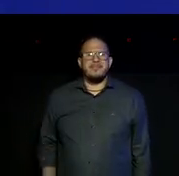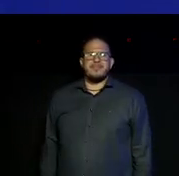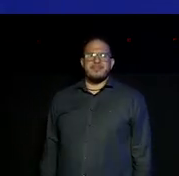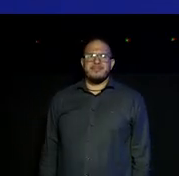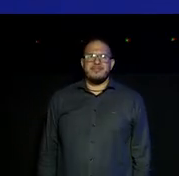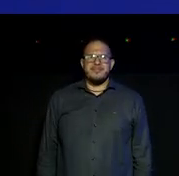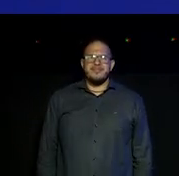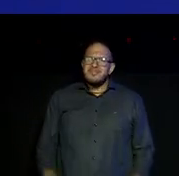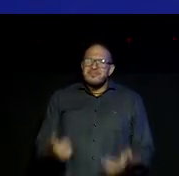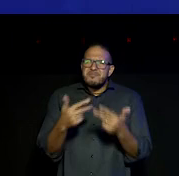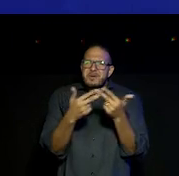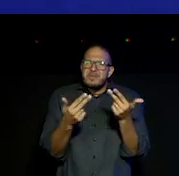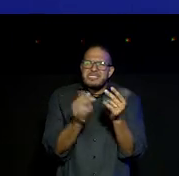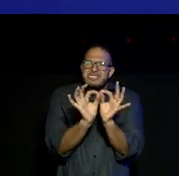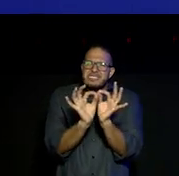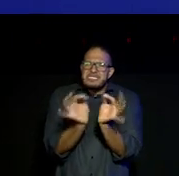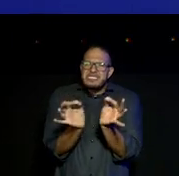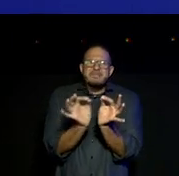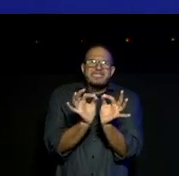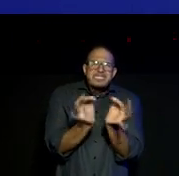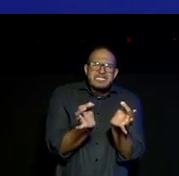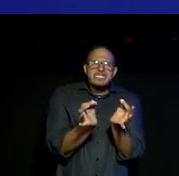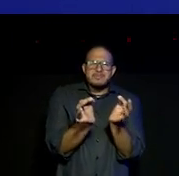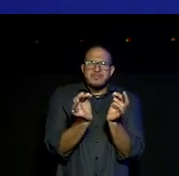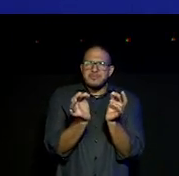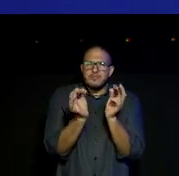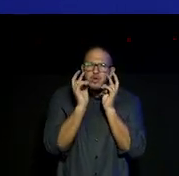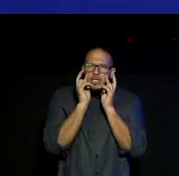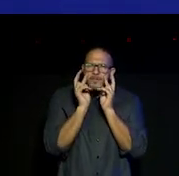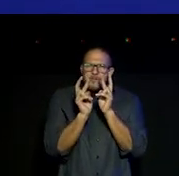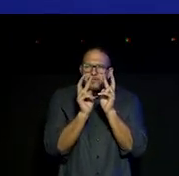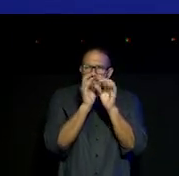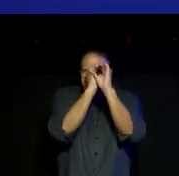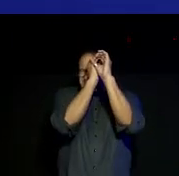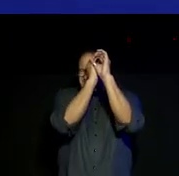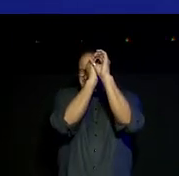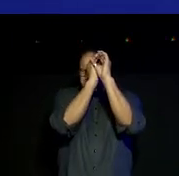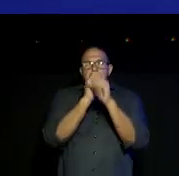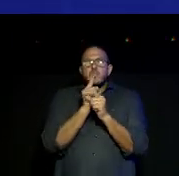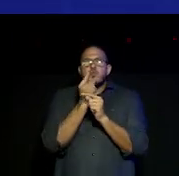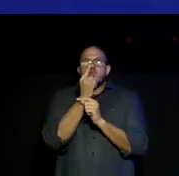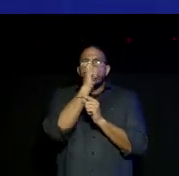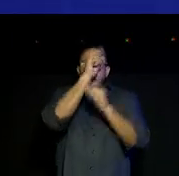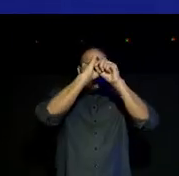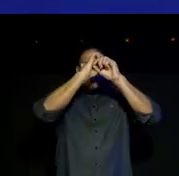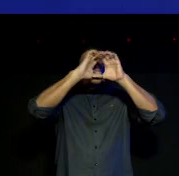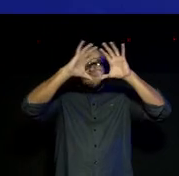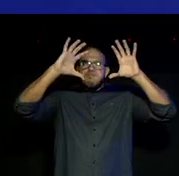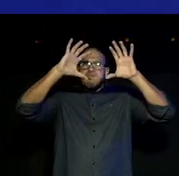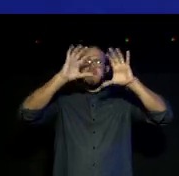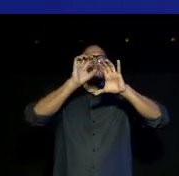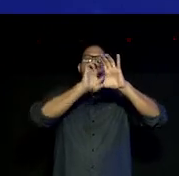Genial. Uma coisinha desse tamaninho que é capaz de observar os buracos negros do universo. E capaz de ousar